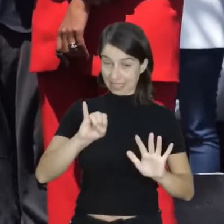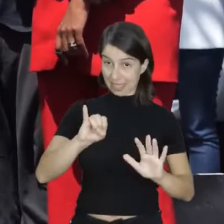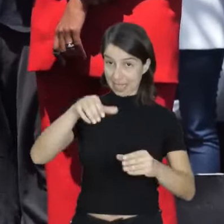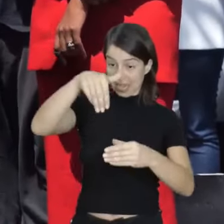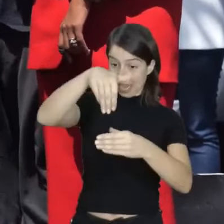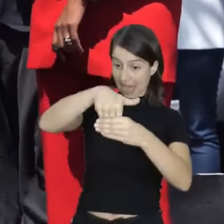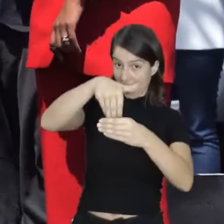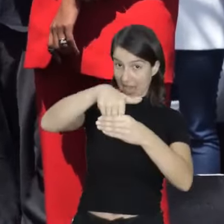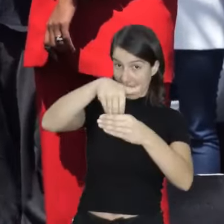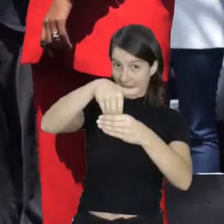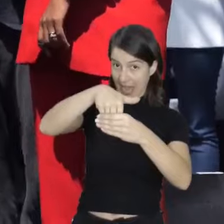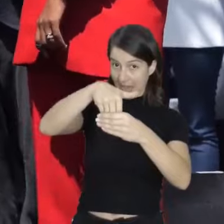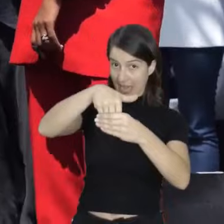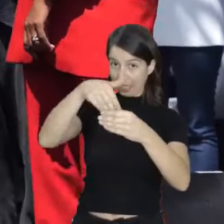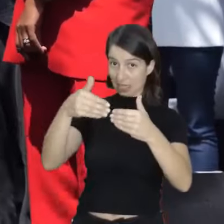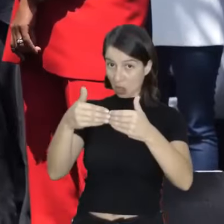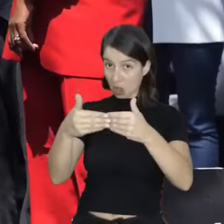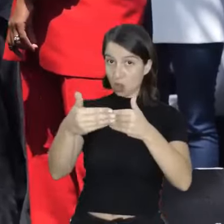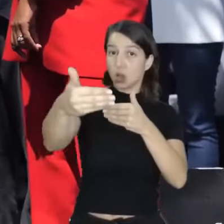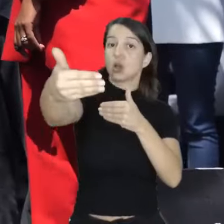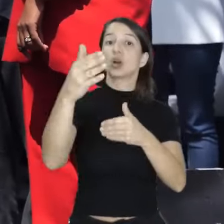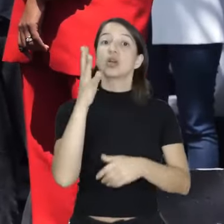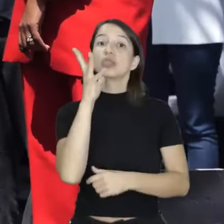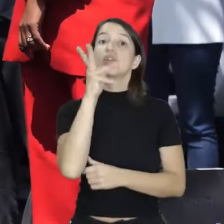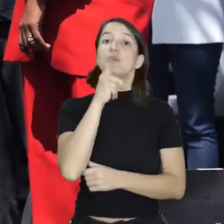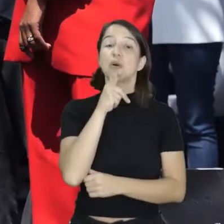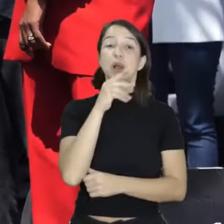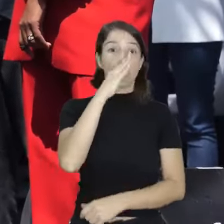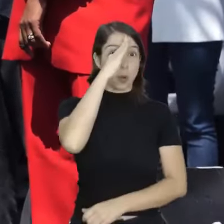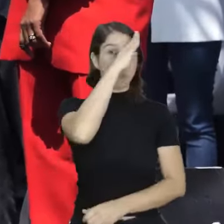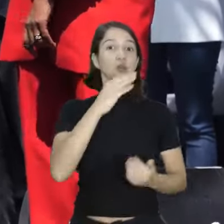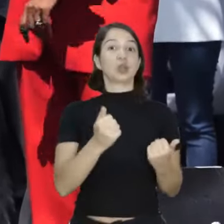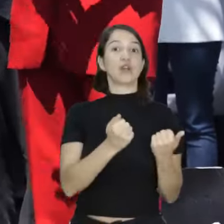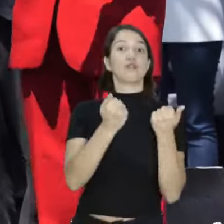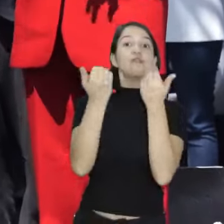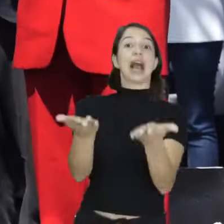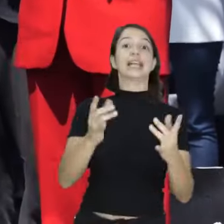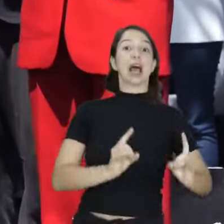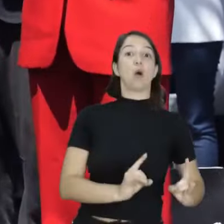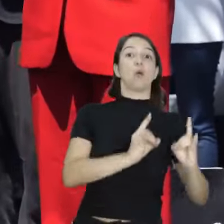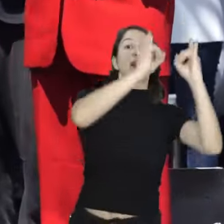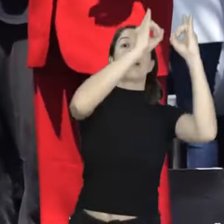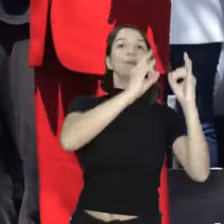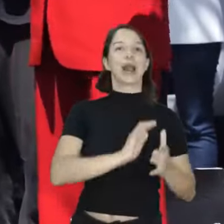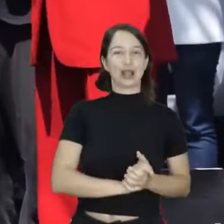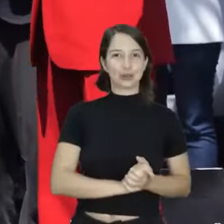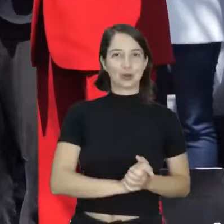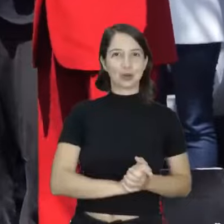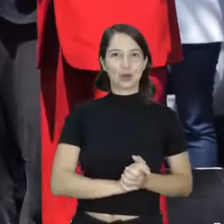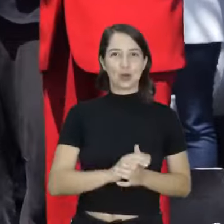esse prédio do Tribunal de Contas por minha casa, minha vida. É bem possível.